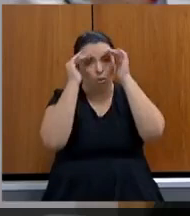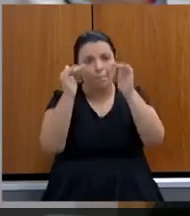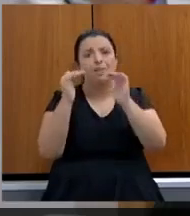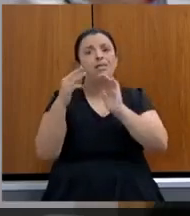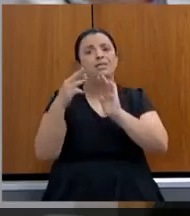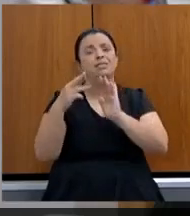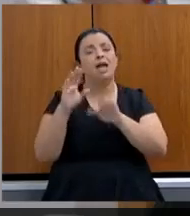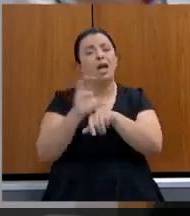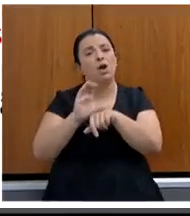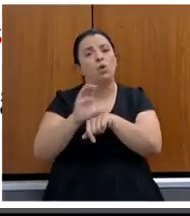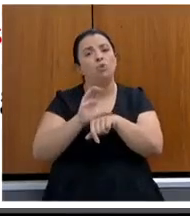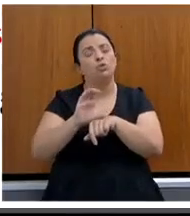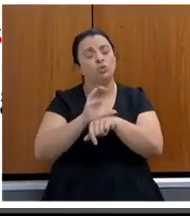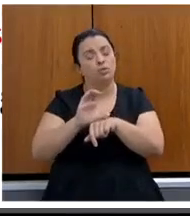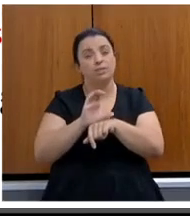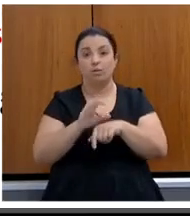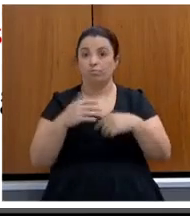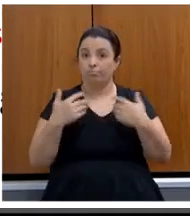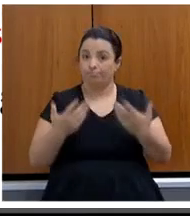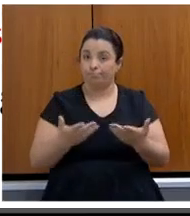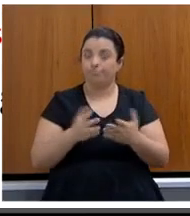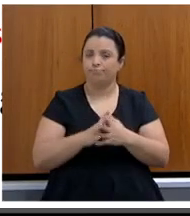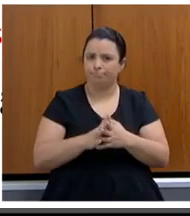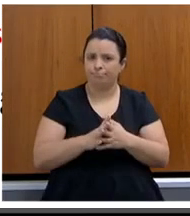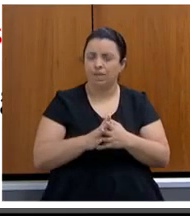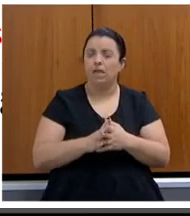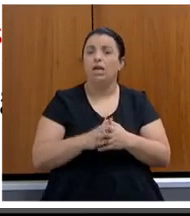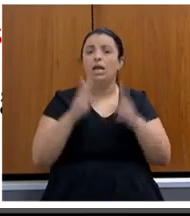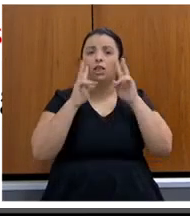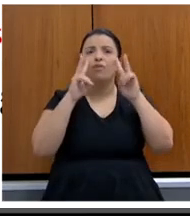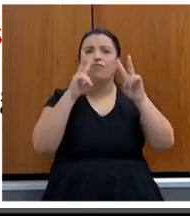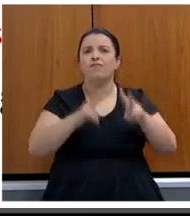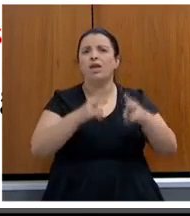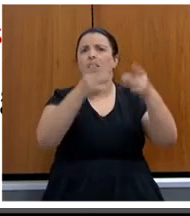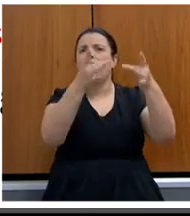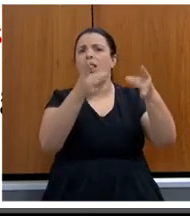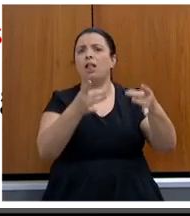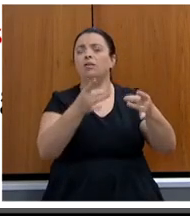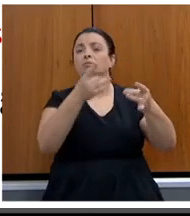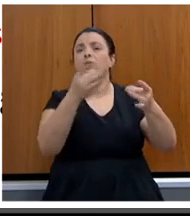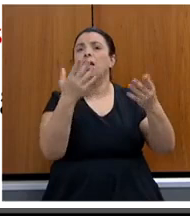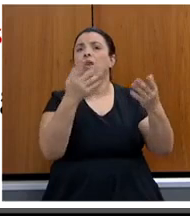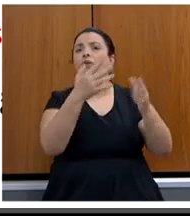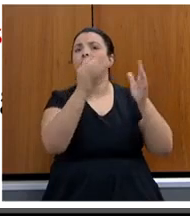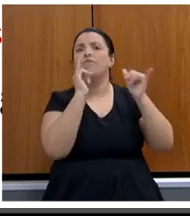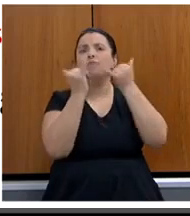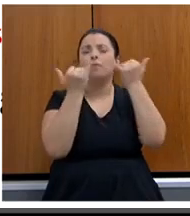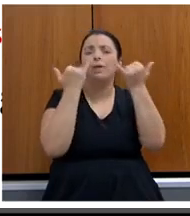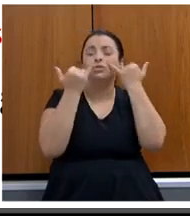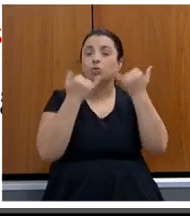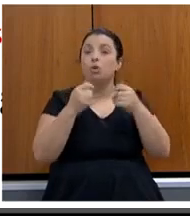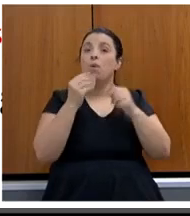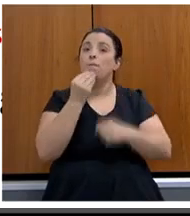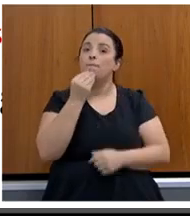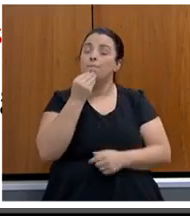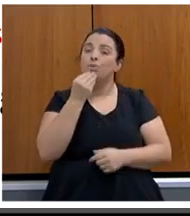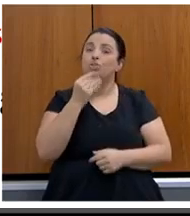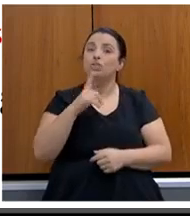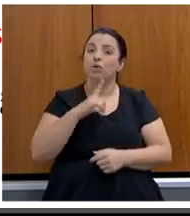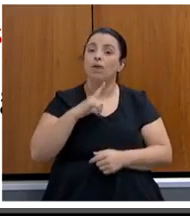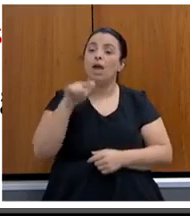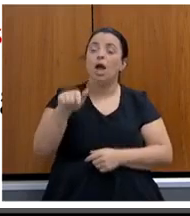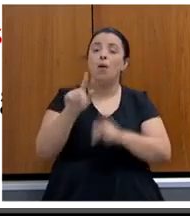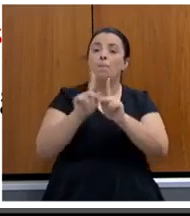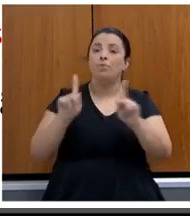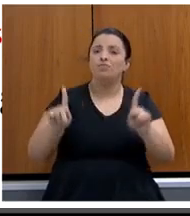olhando esses números Nós também poderíamos ter proposto auxílio aos nossos professores que estão custeando